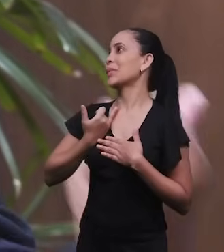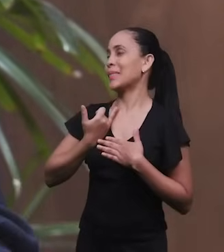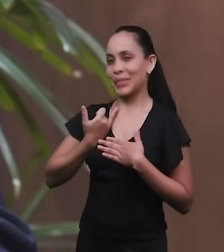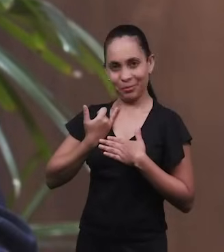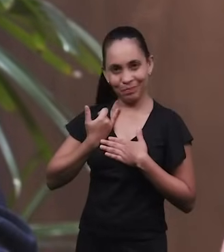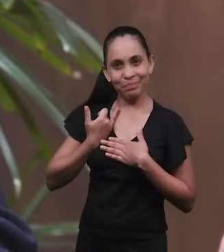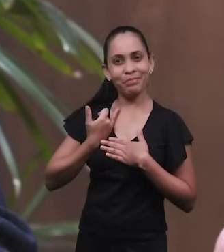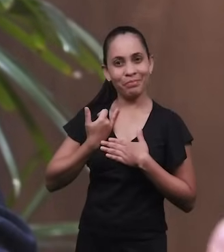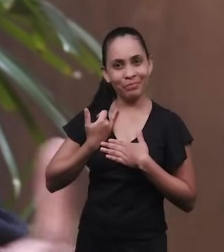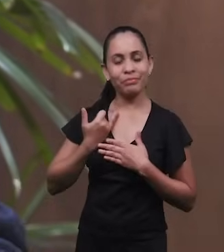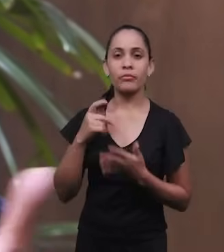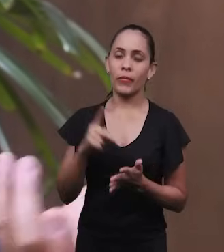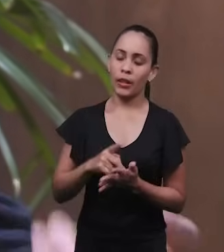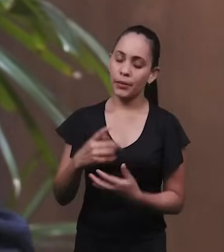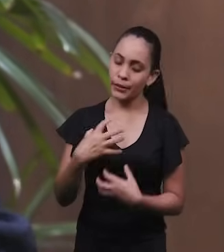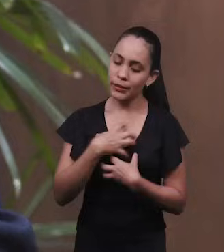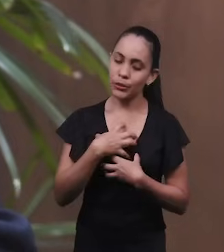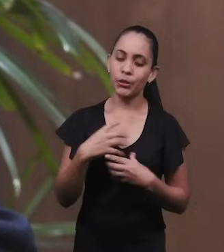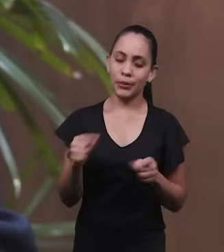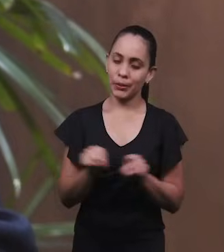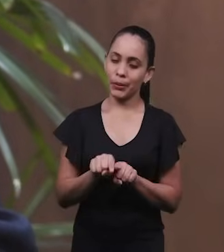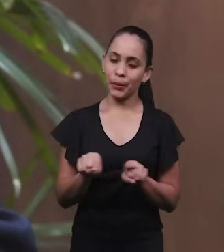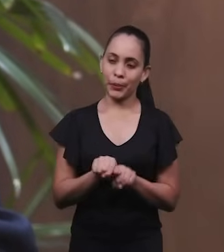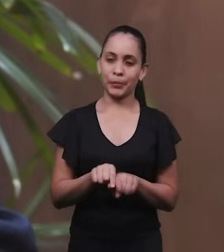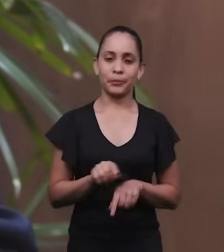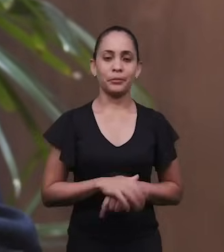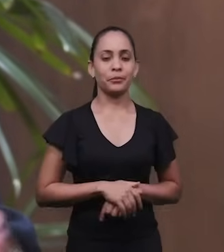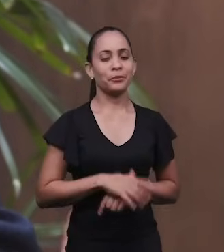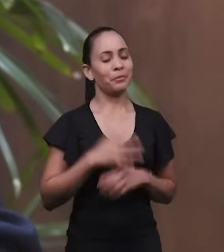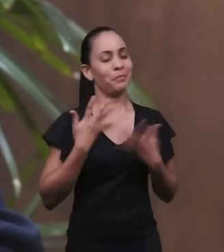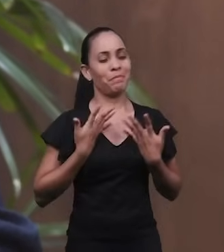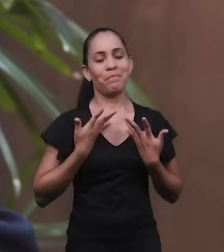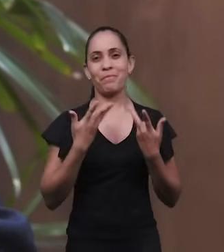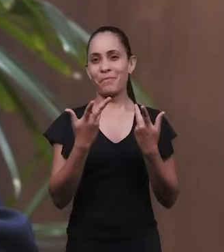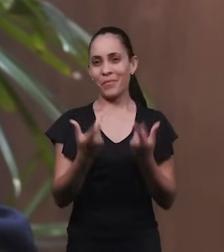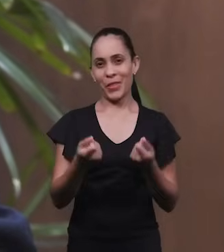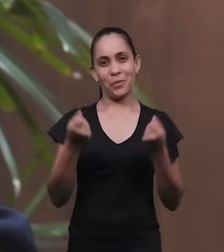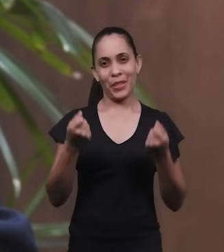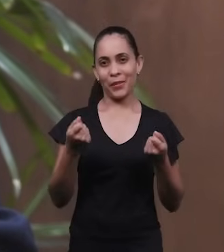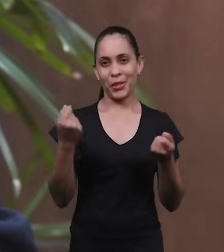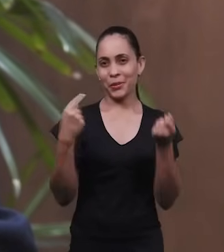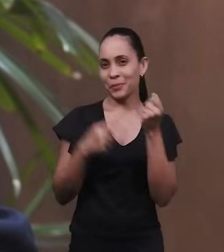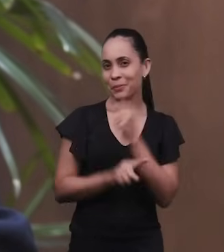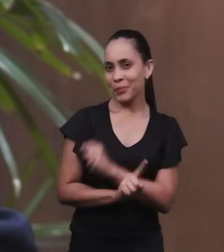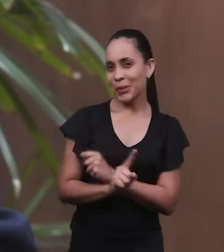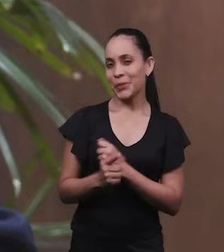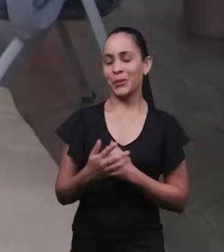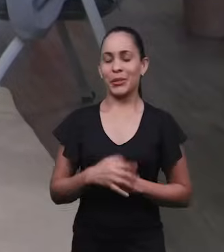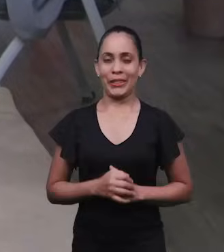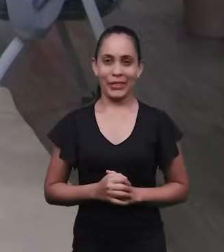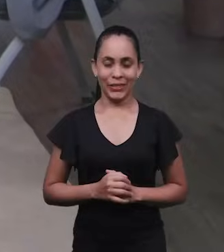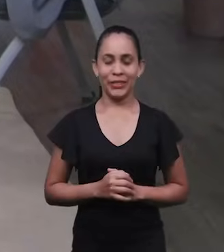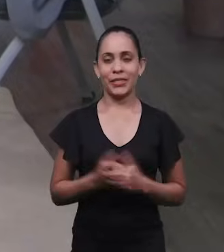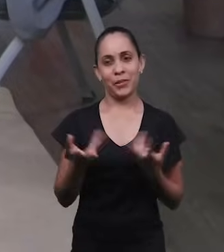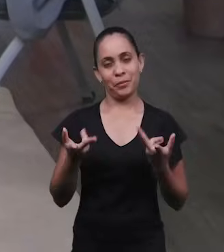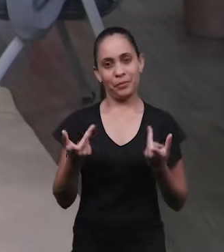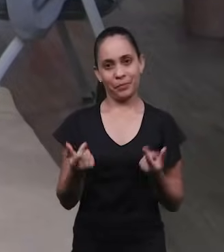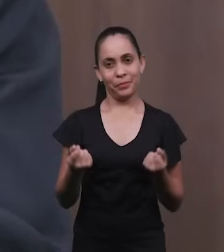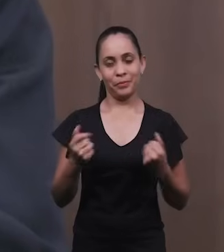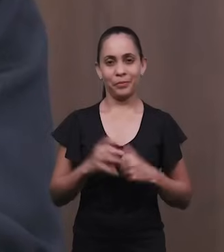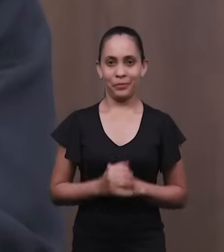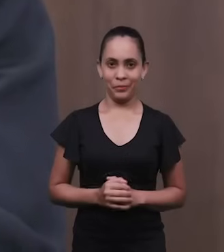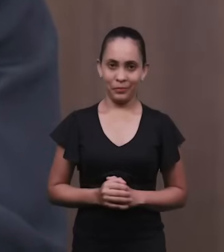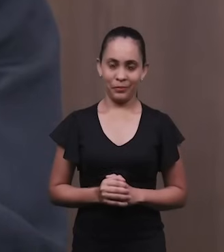conosco mesmo. Verdade. E foi isso que eu senti também. Graças a Deus. Então foi uma experiência muito profunda. Que bênção